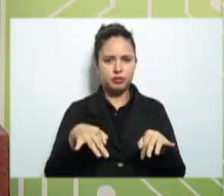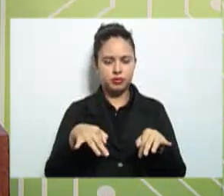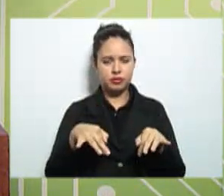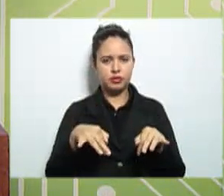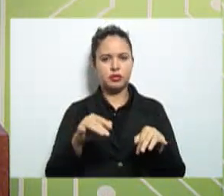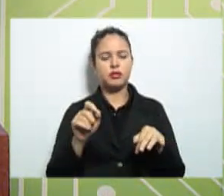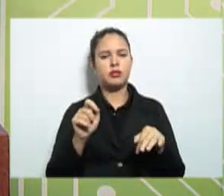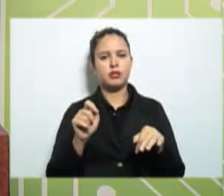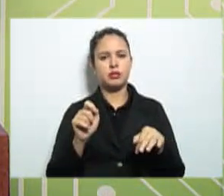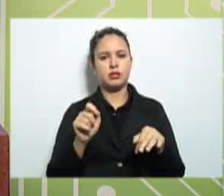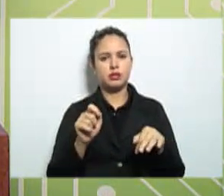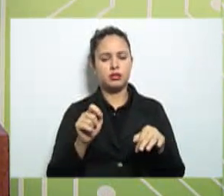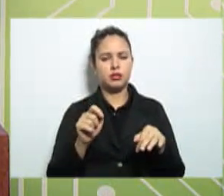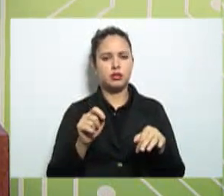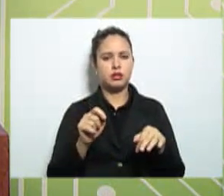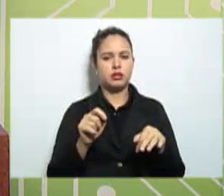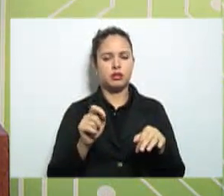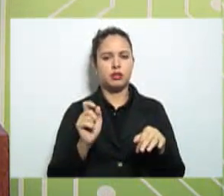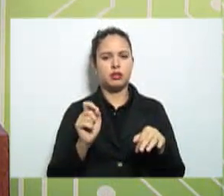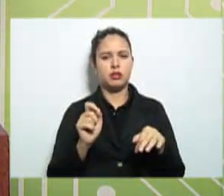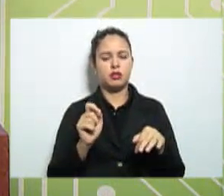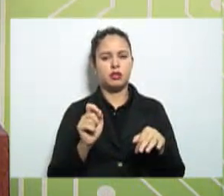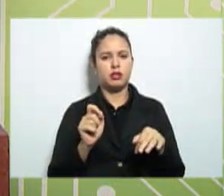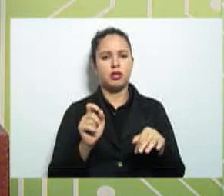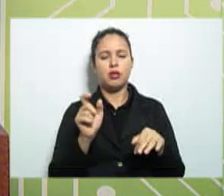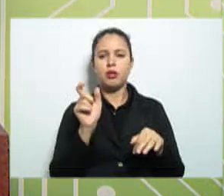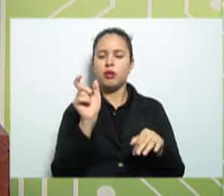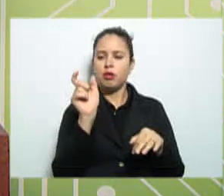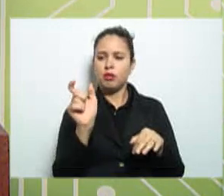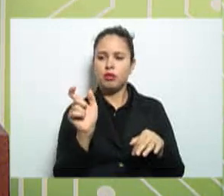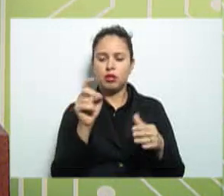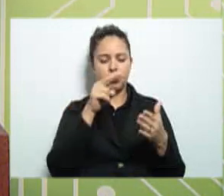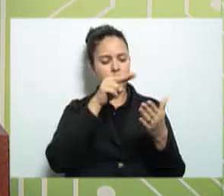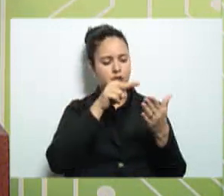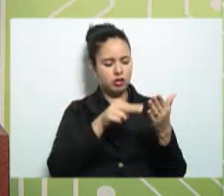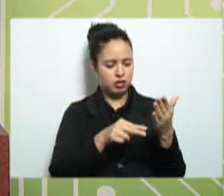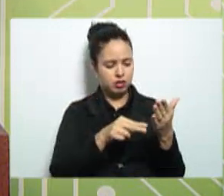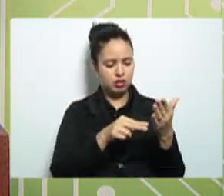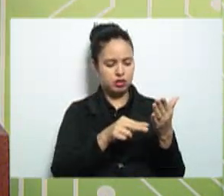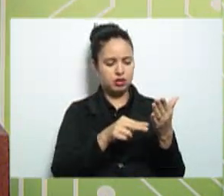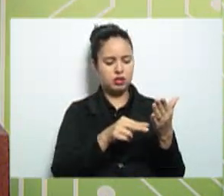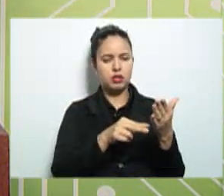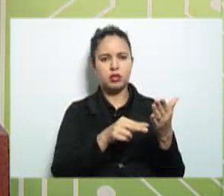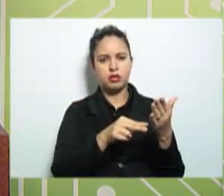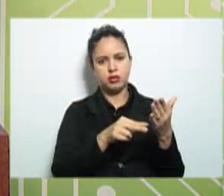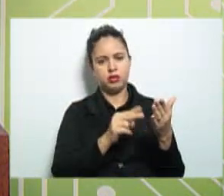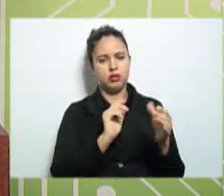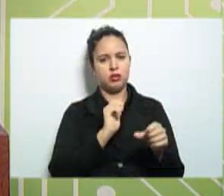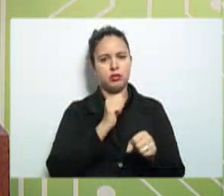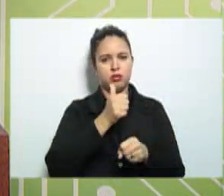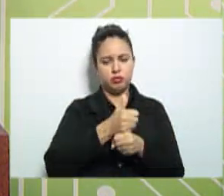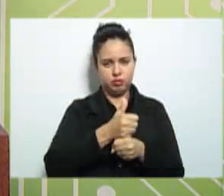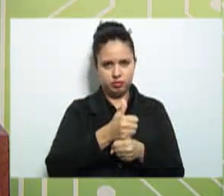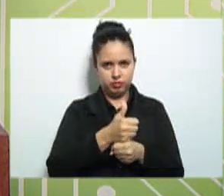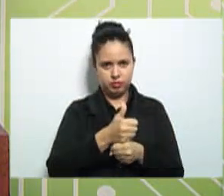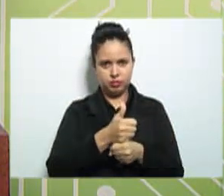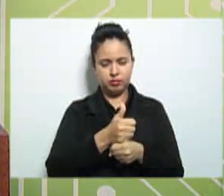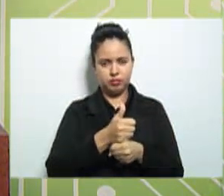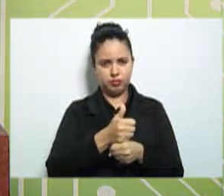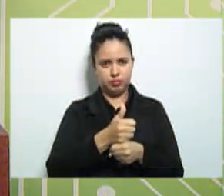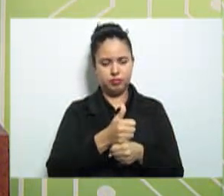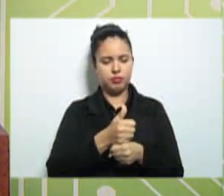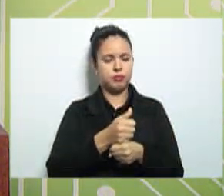Não. Vocês lá embaixo vão dizer, onde se lê tal coisa, leia-se tal. Vocês têm como